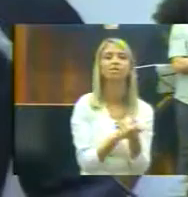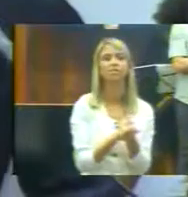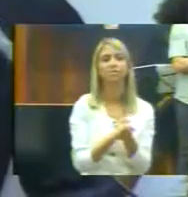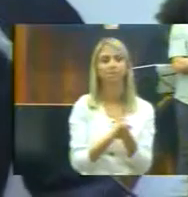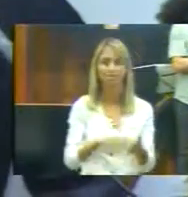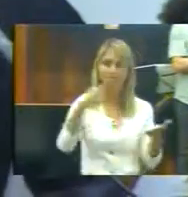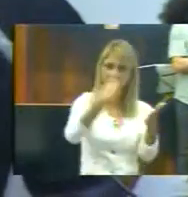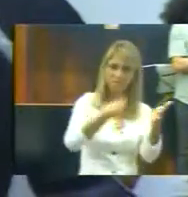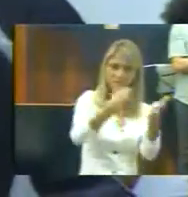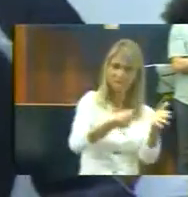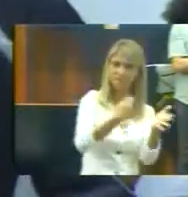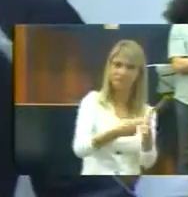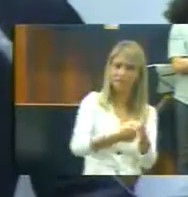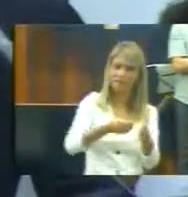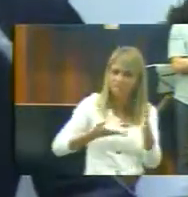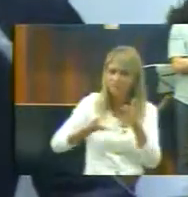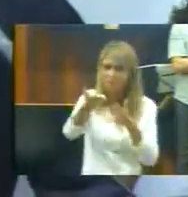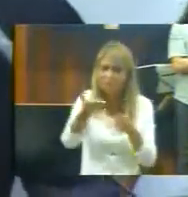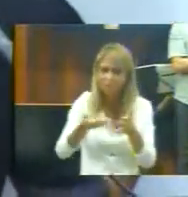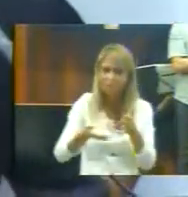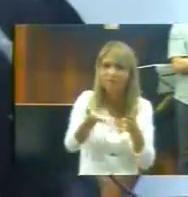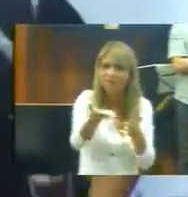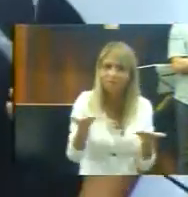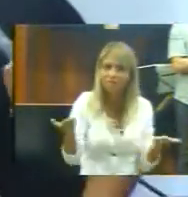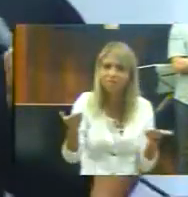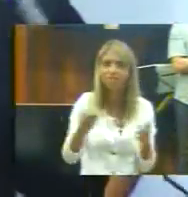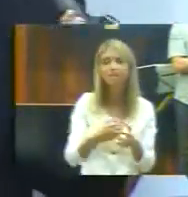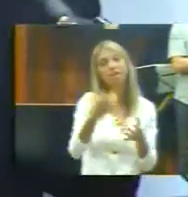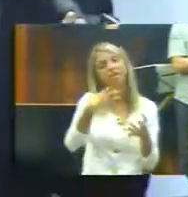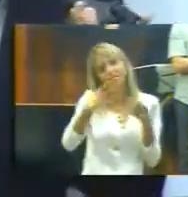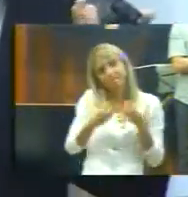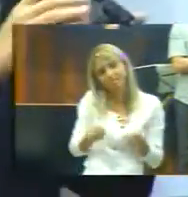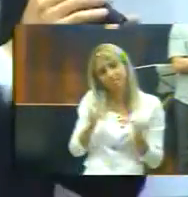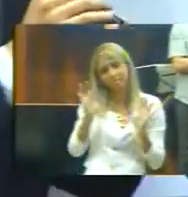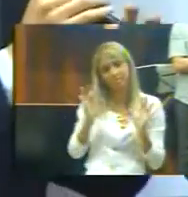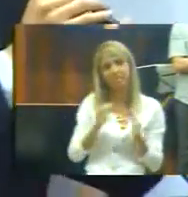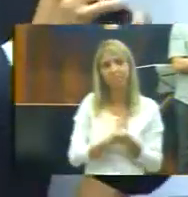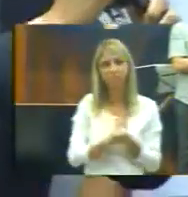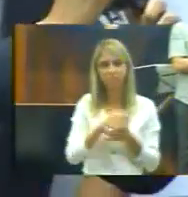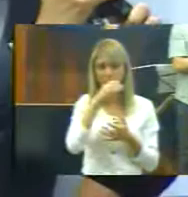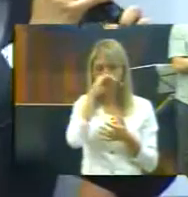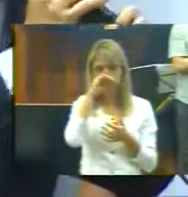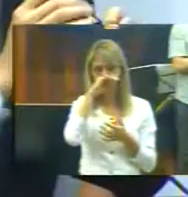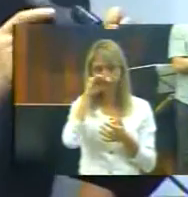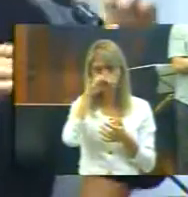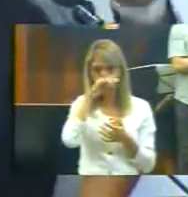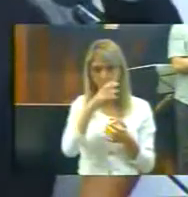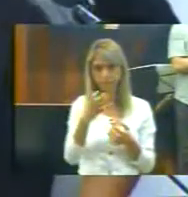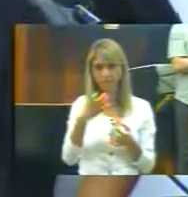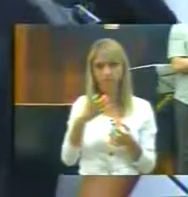vai, vou, aceitei. E, pulando um pouco os agradecimentos,